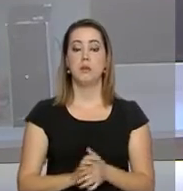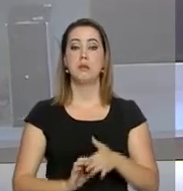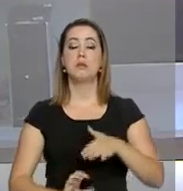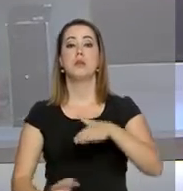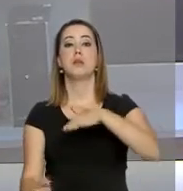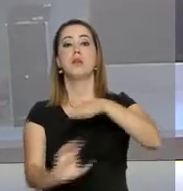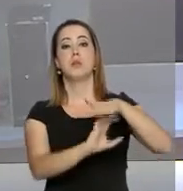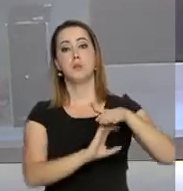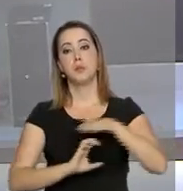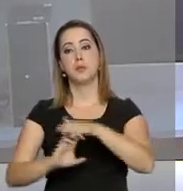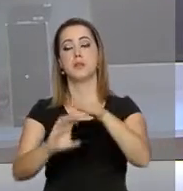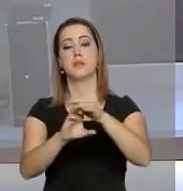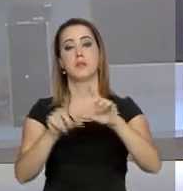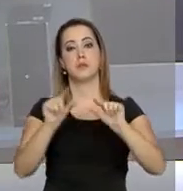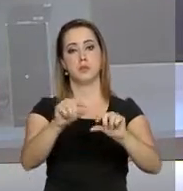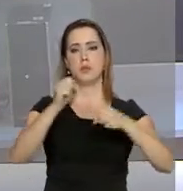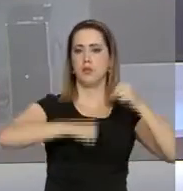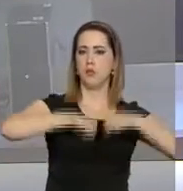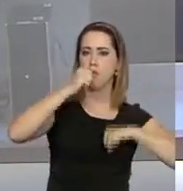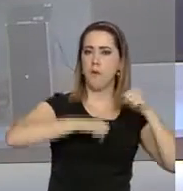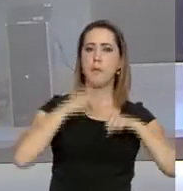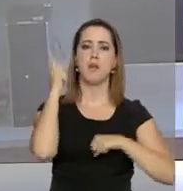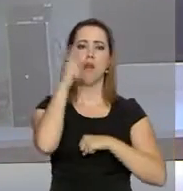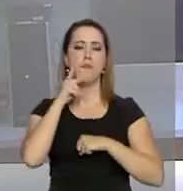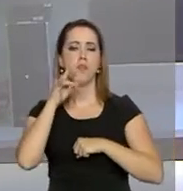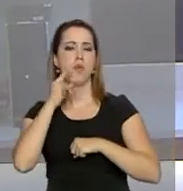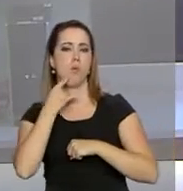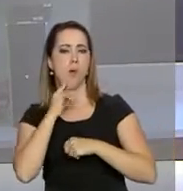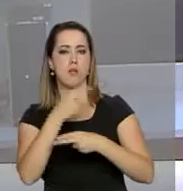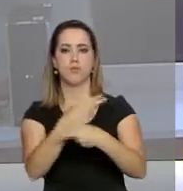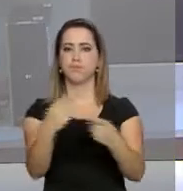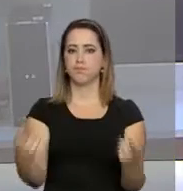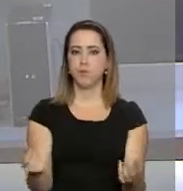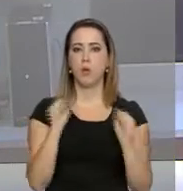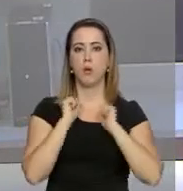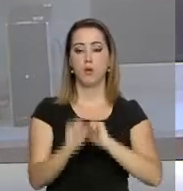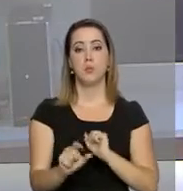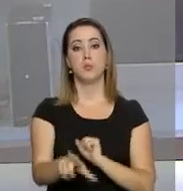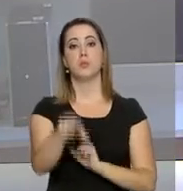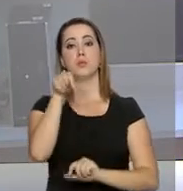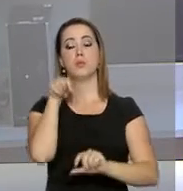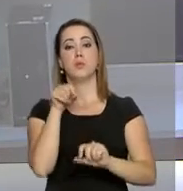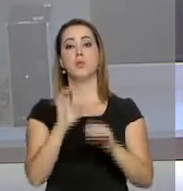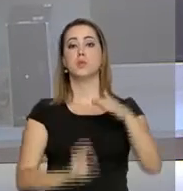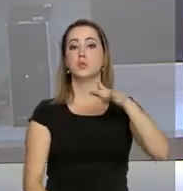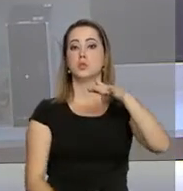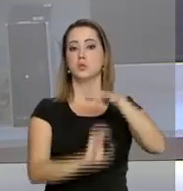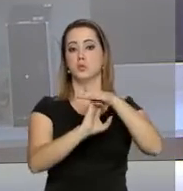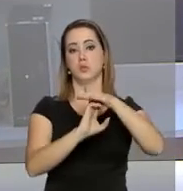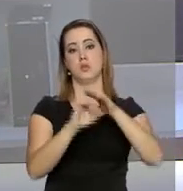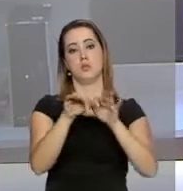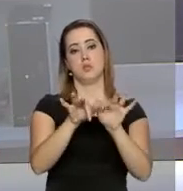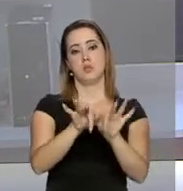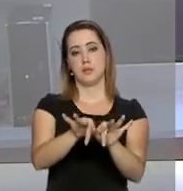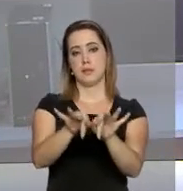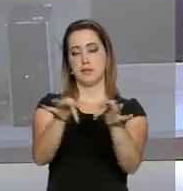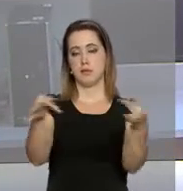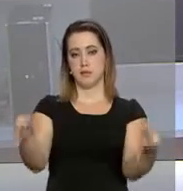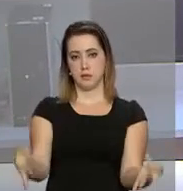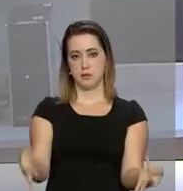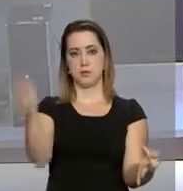como vinho cachaça e cerveja artesanal agora é agora podem optar pelo simples nacional o regime de tributação